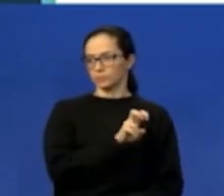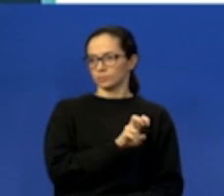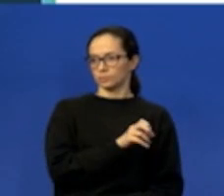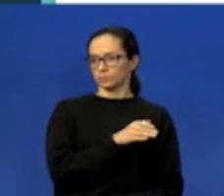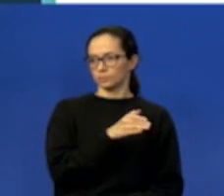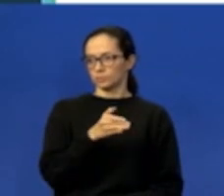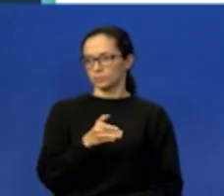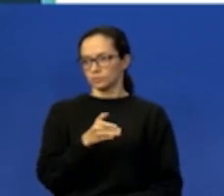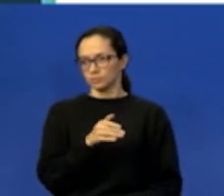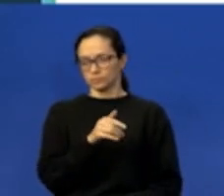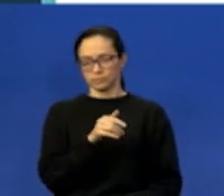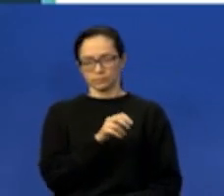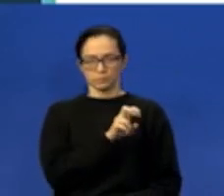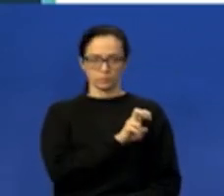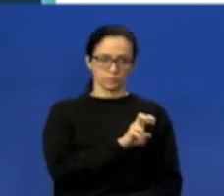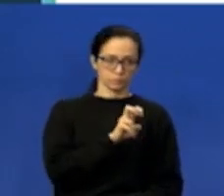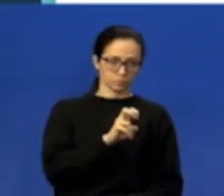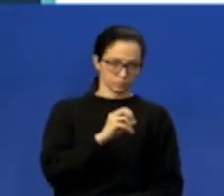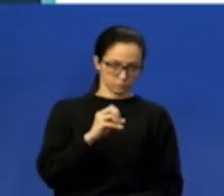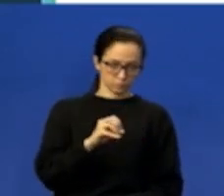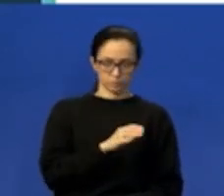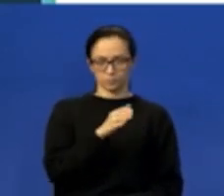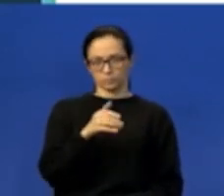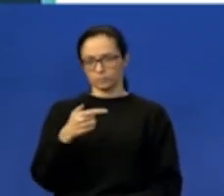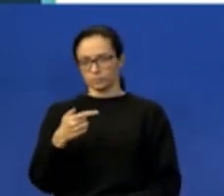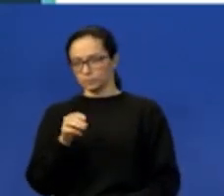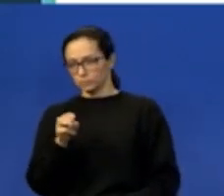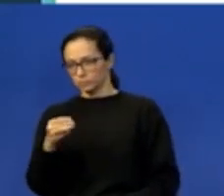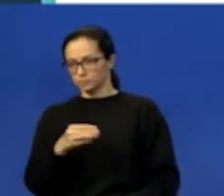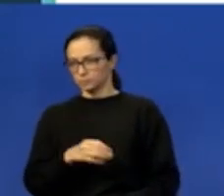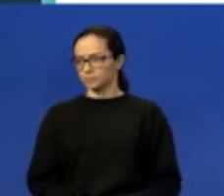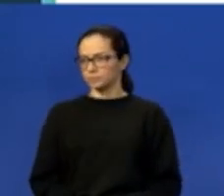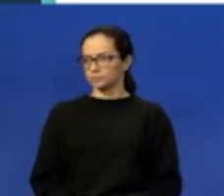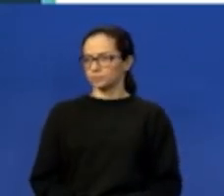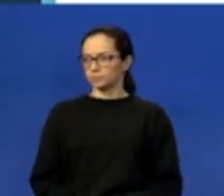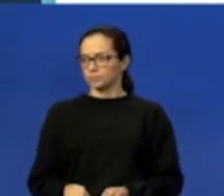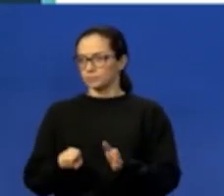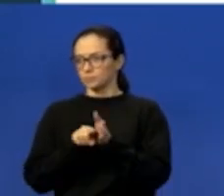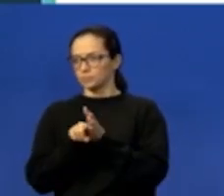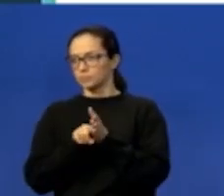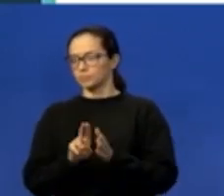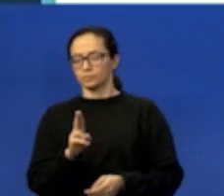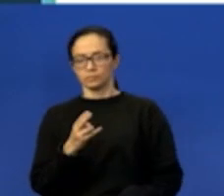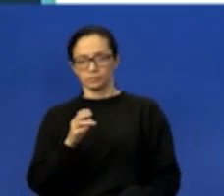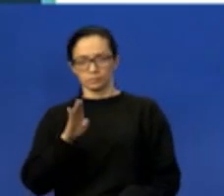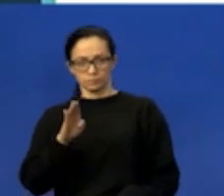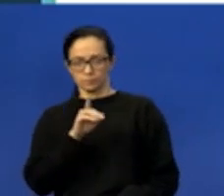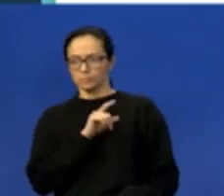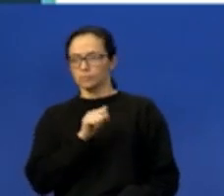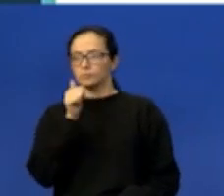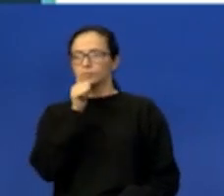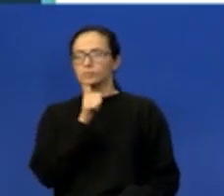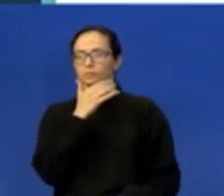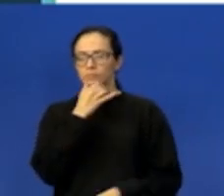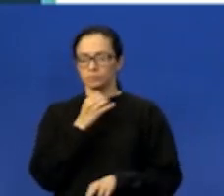500 mil a 7 milhões. Já os valores de referência de uma hemoglobina, por exemplo, na mulher, varia entre